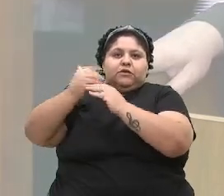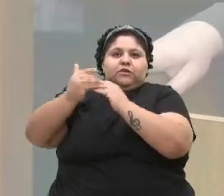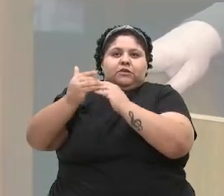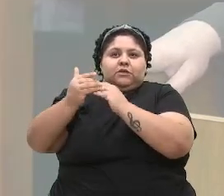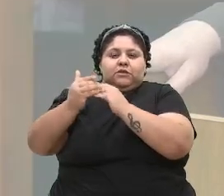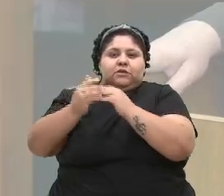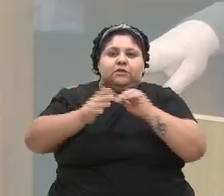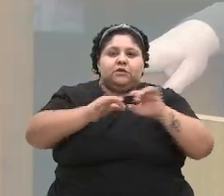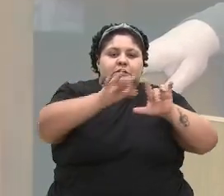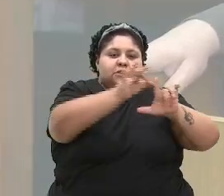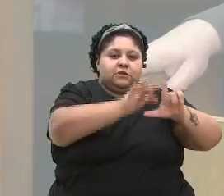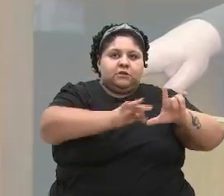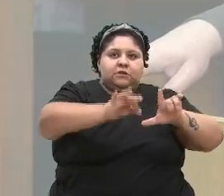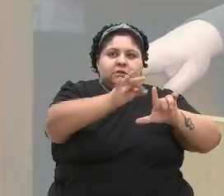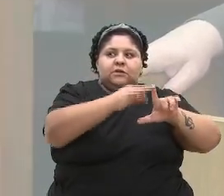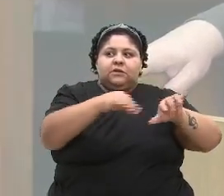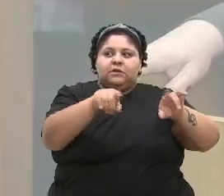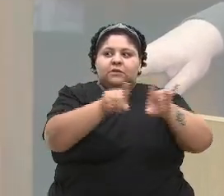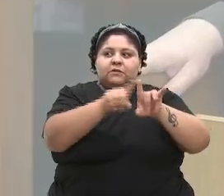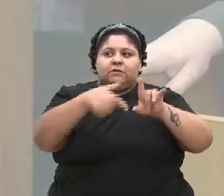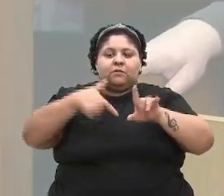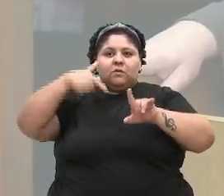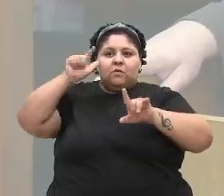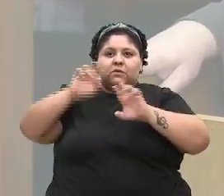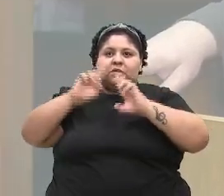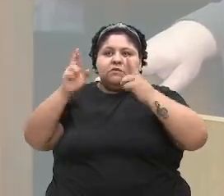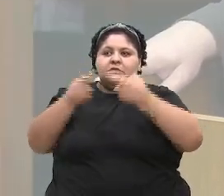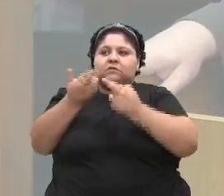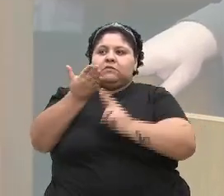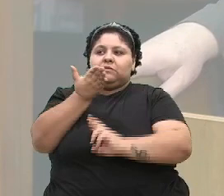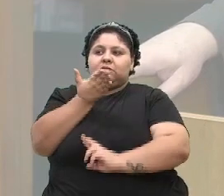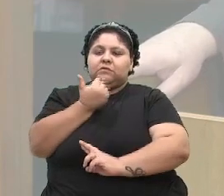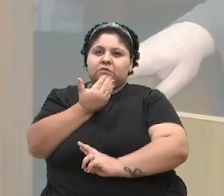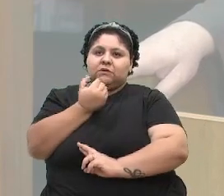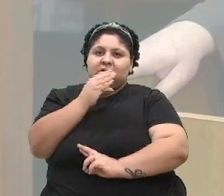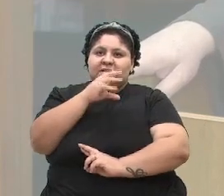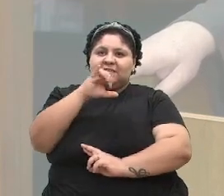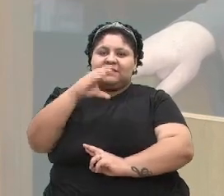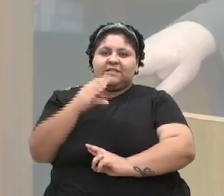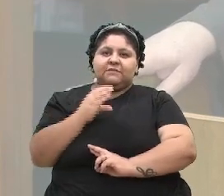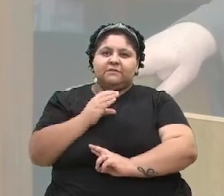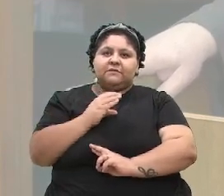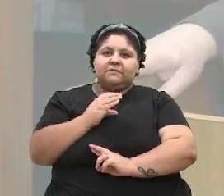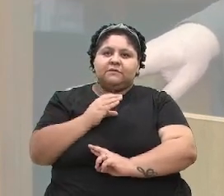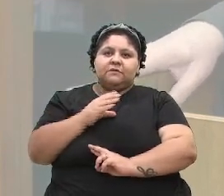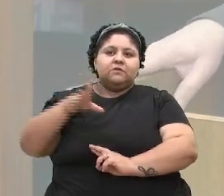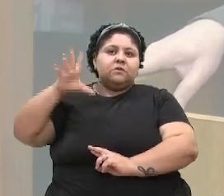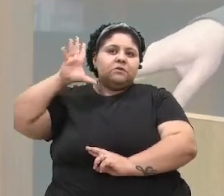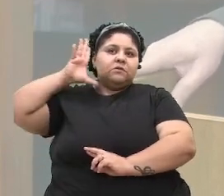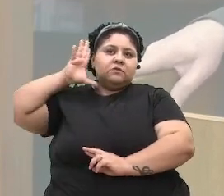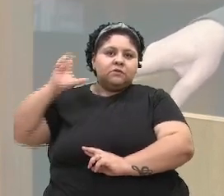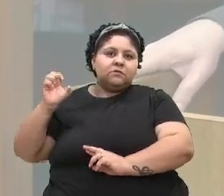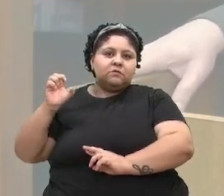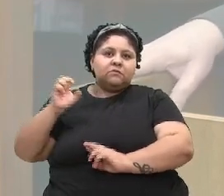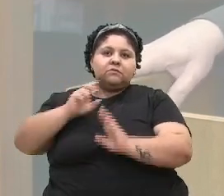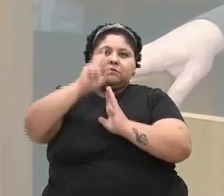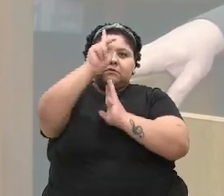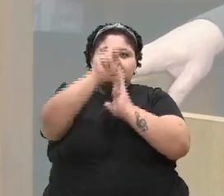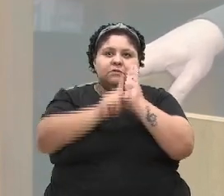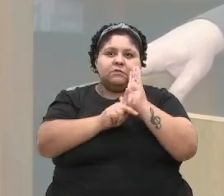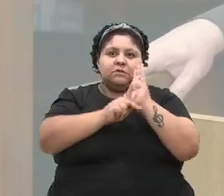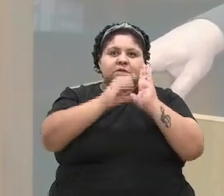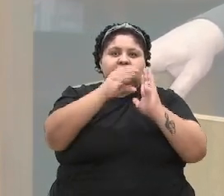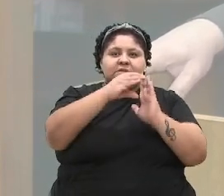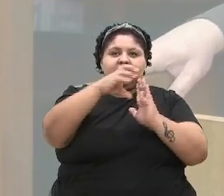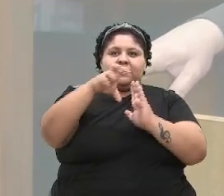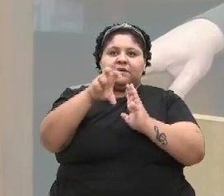logística. Ontem estive na reunião almoço, na SIC, ouvindo os projetos da